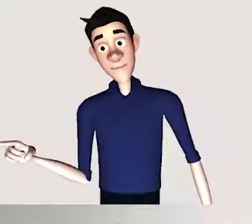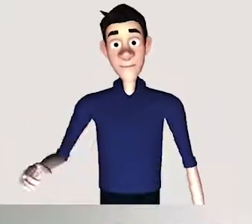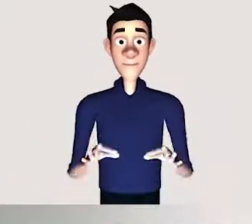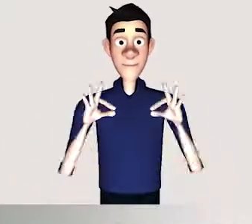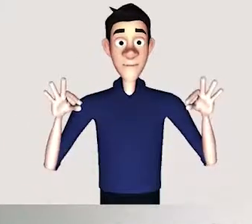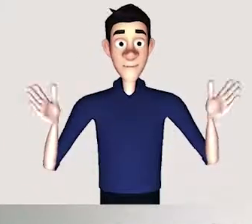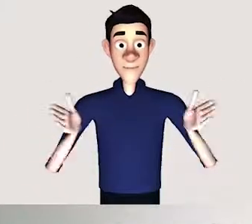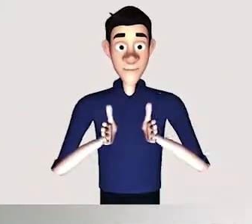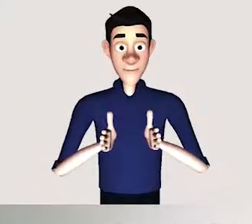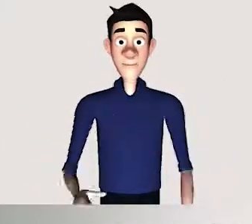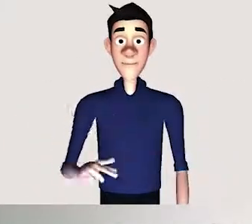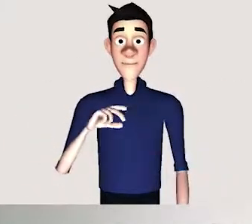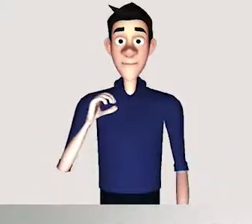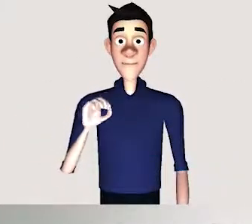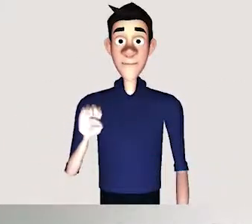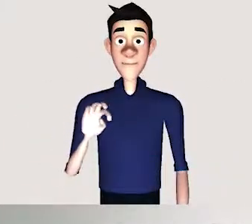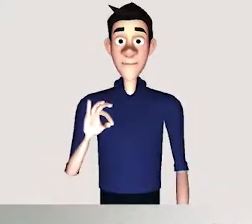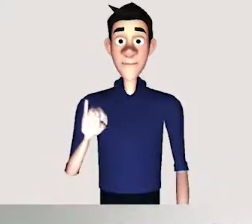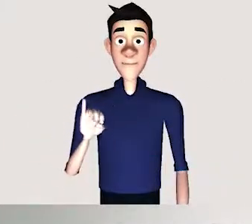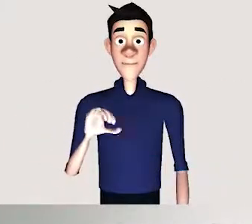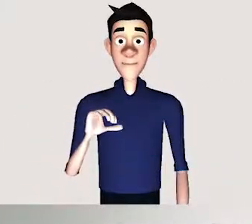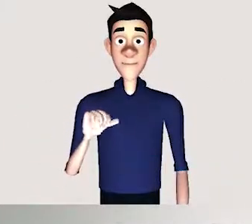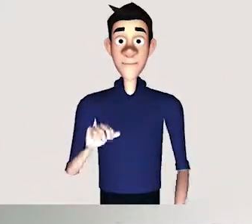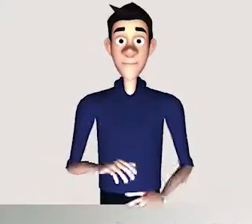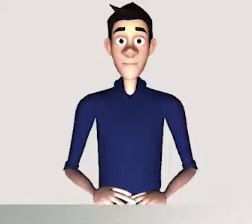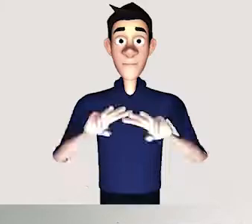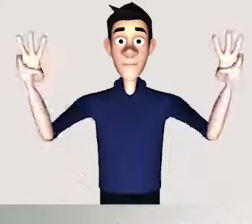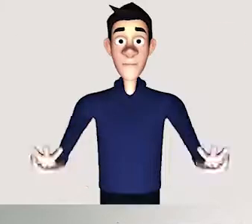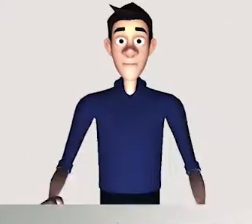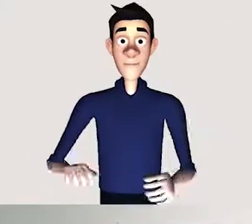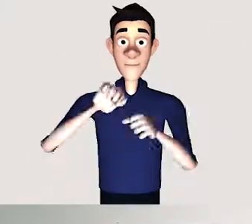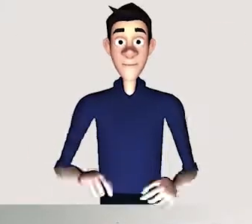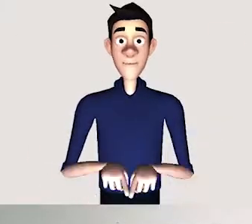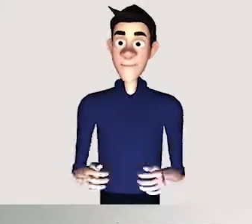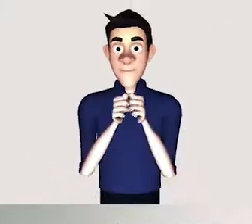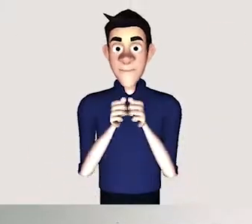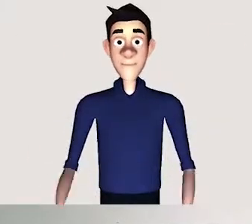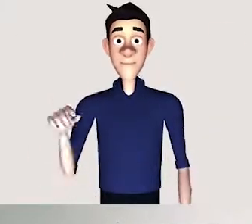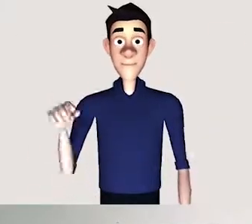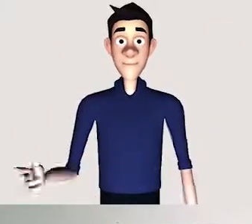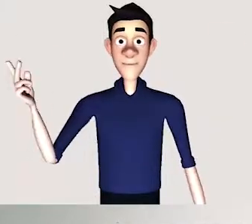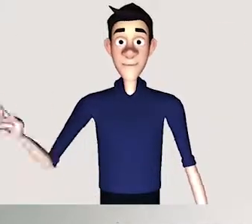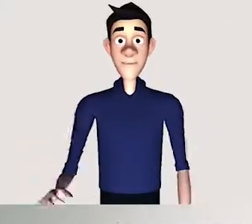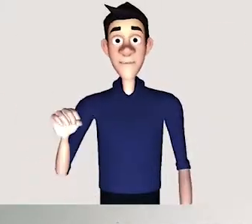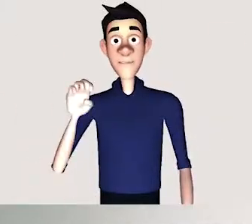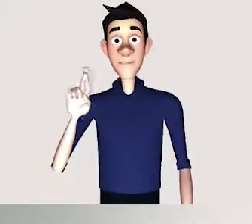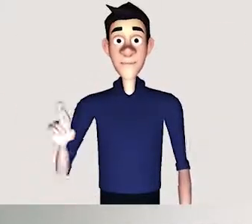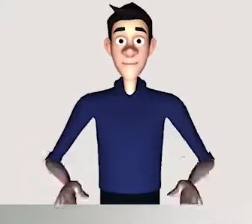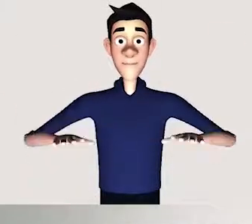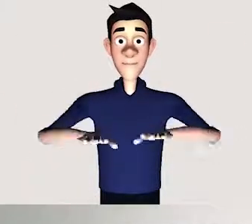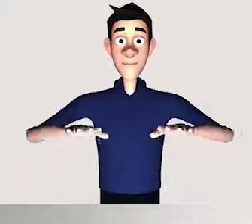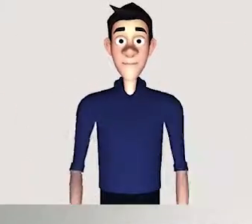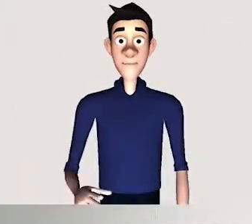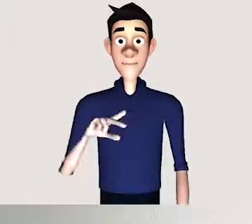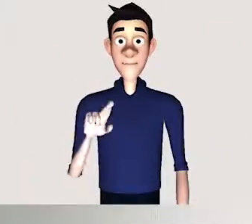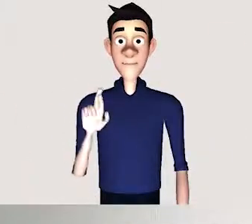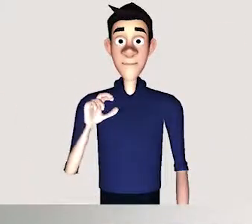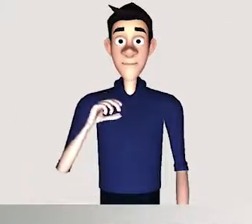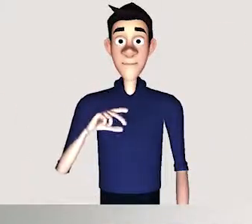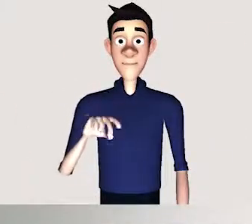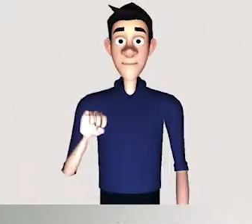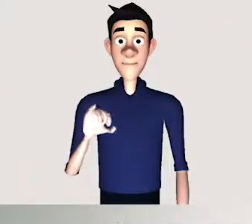encontros. De outro lado, essa dimensão poética não está dissociada de uma dimensão